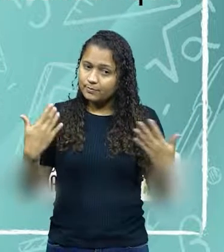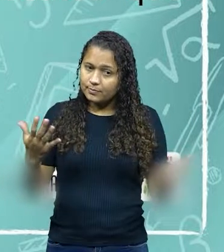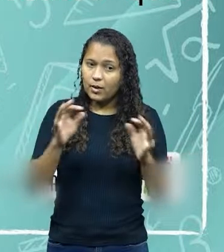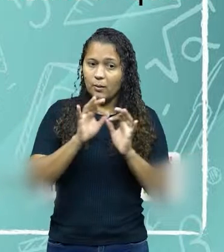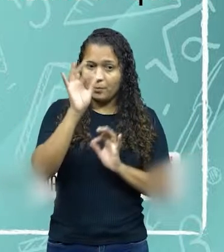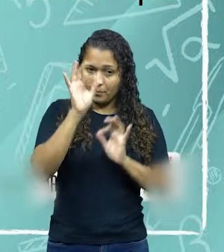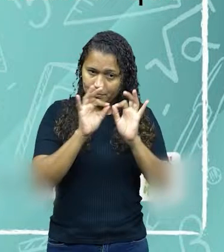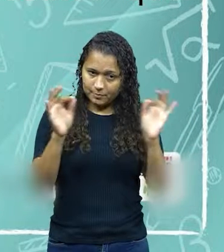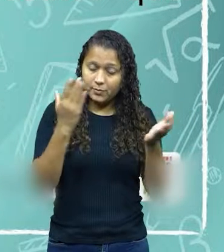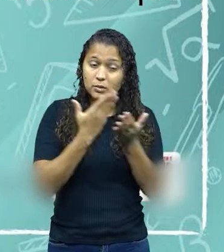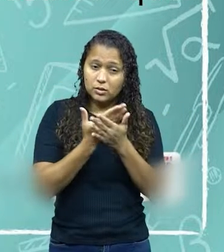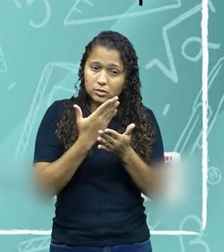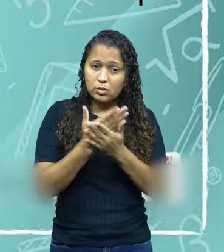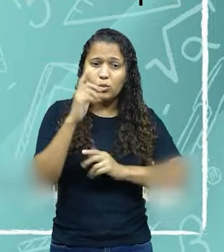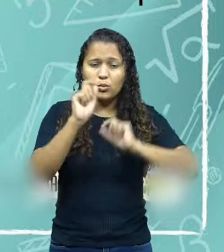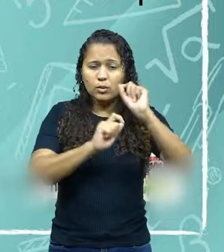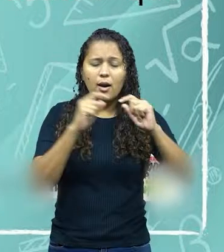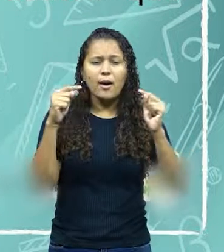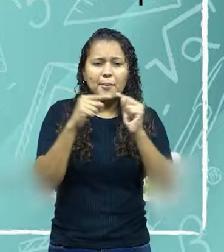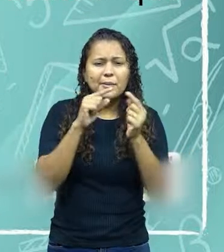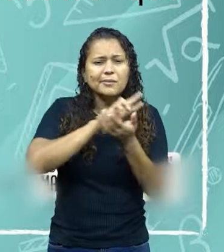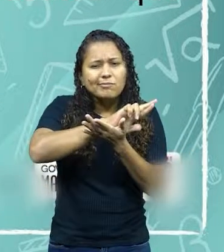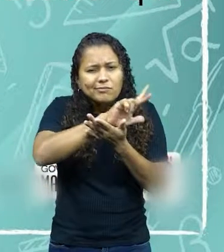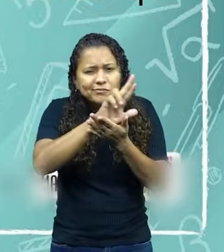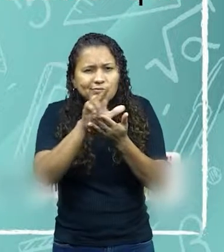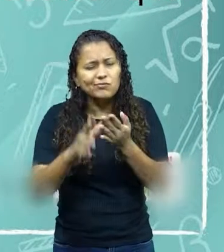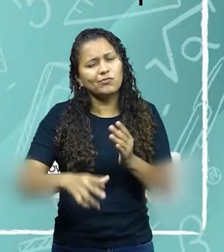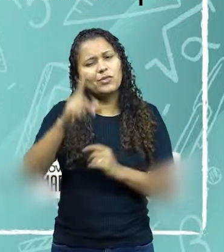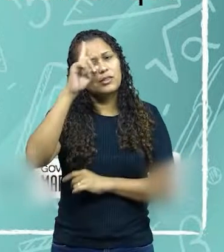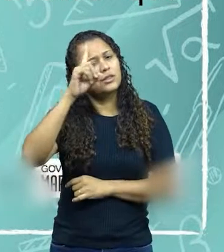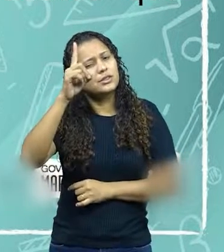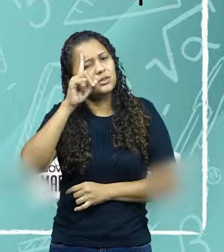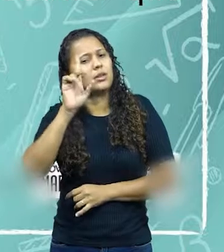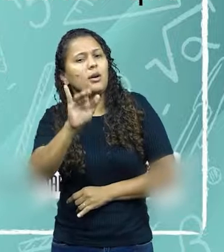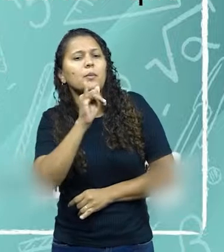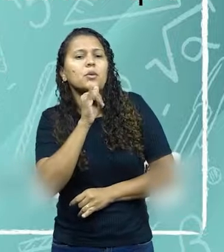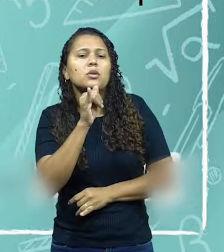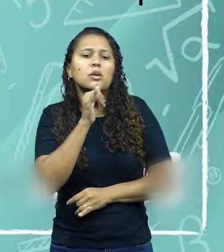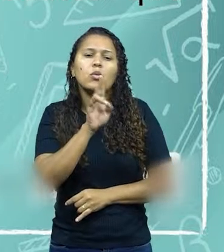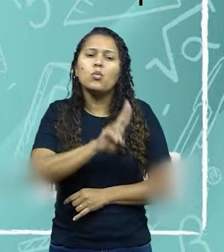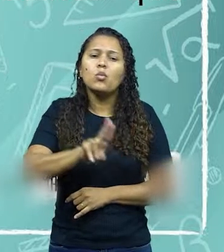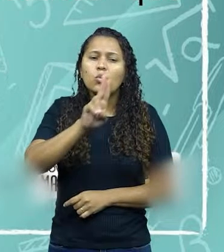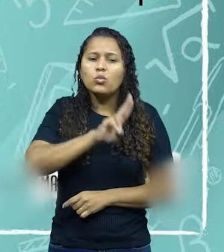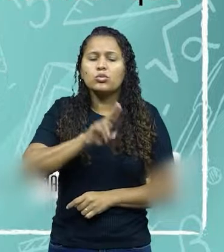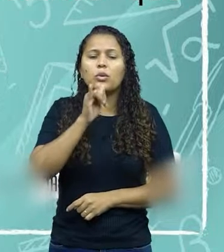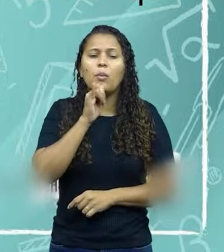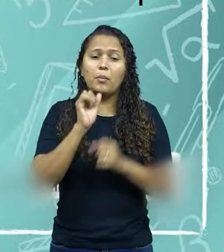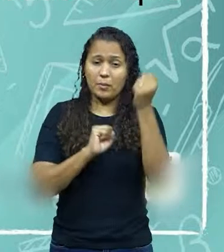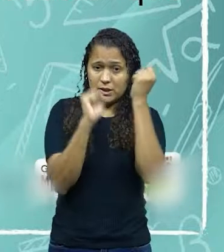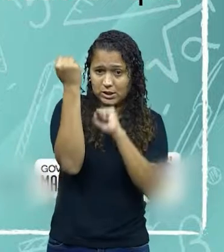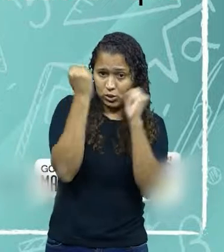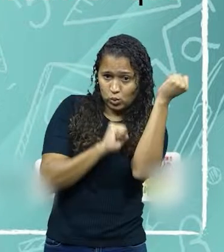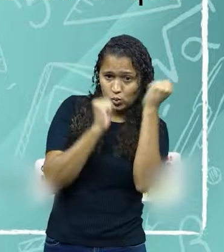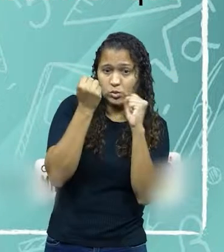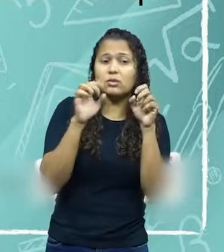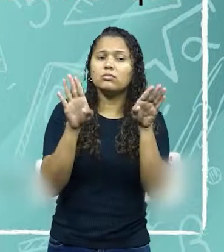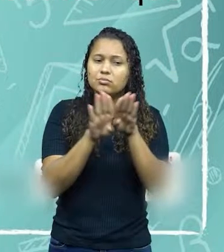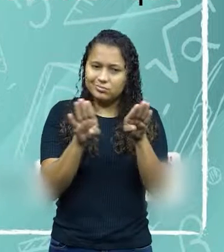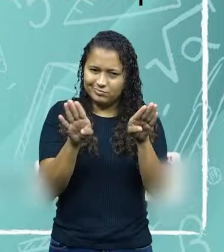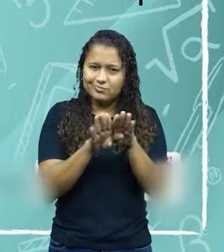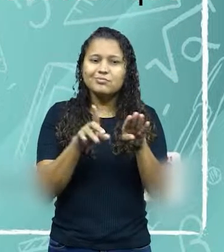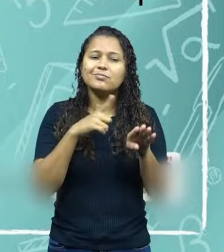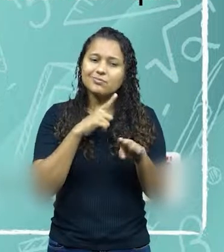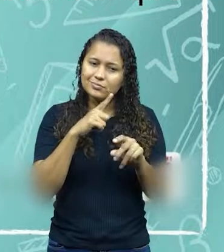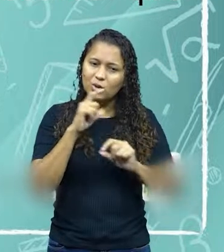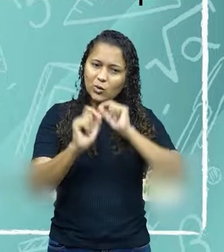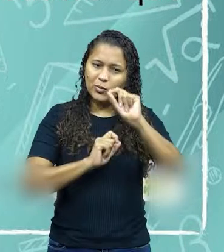se aplica a diferentes situações do nosso dia a dia. Além do seu uso destinado às medições na indústria, ela também